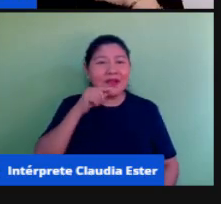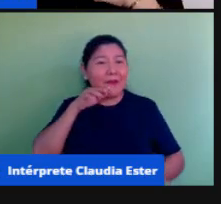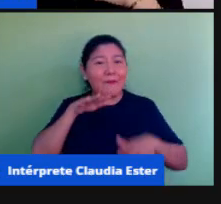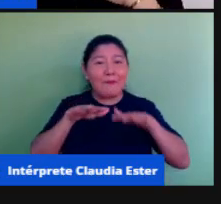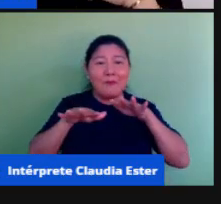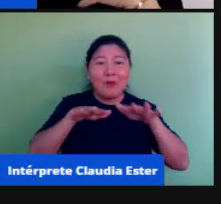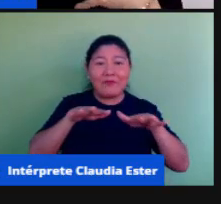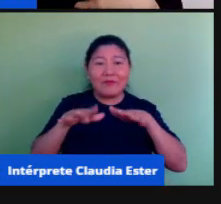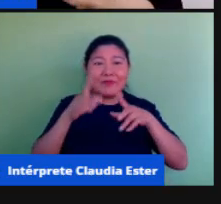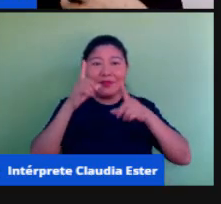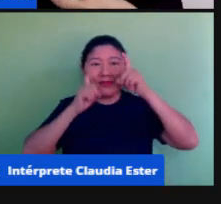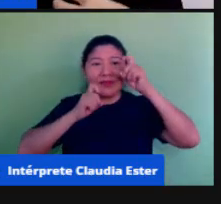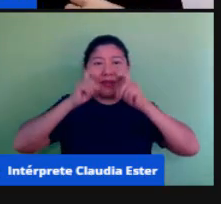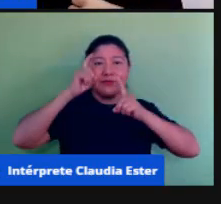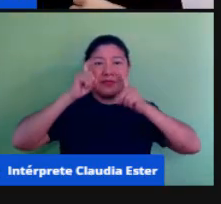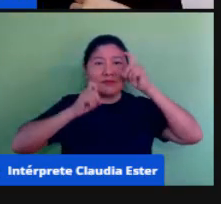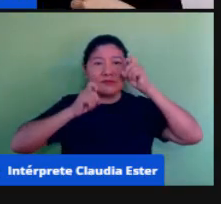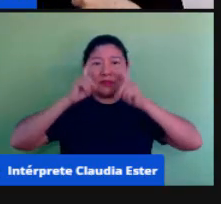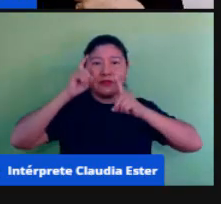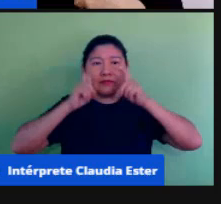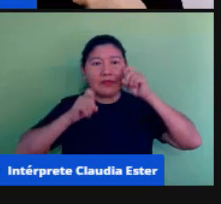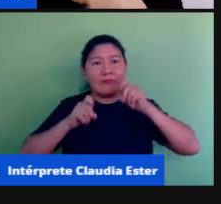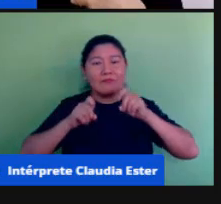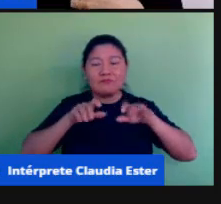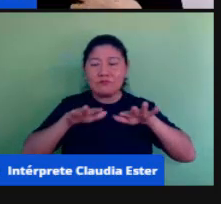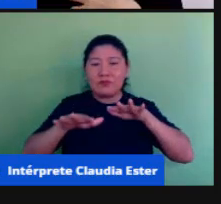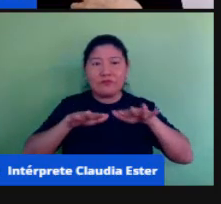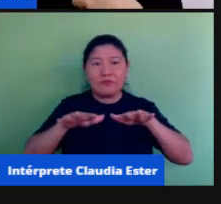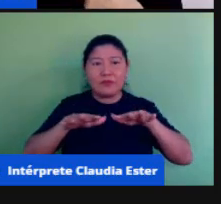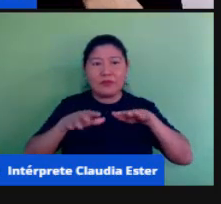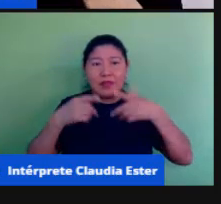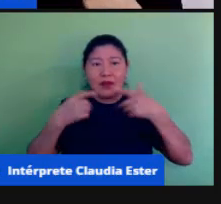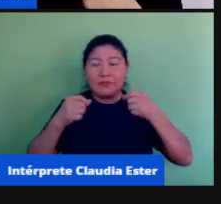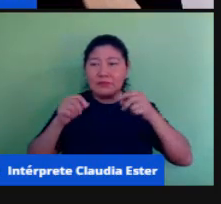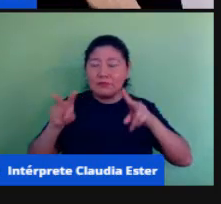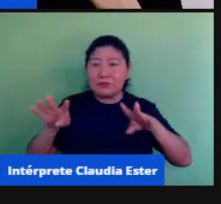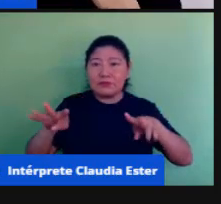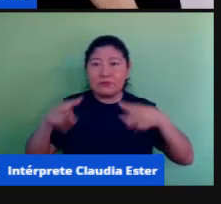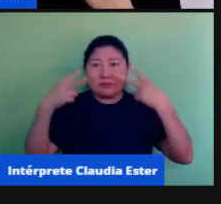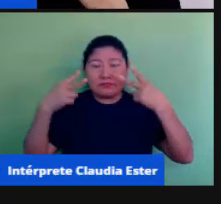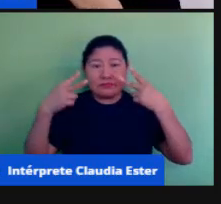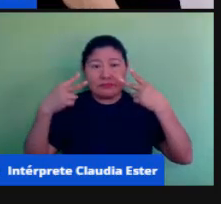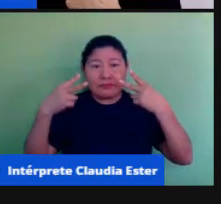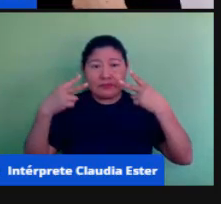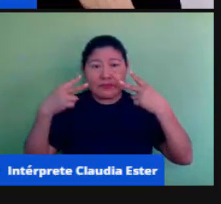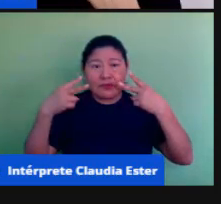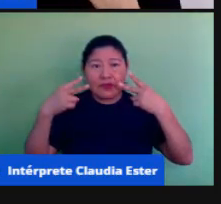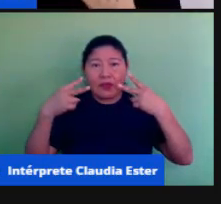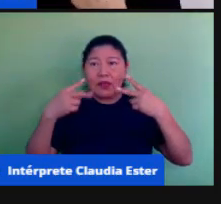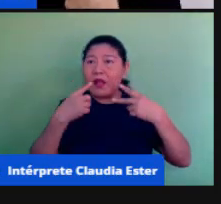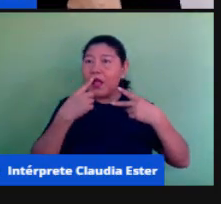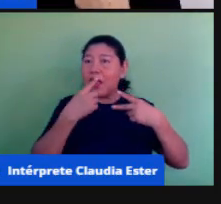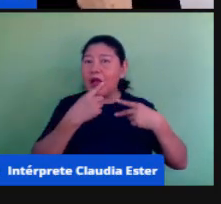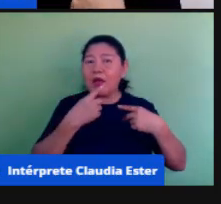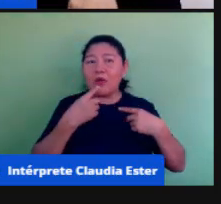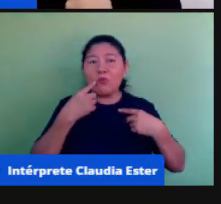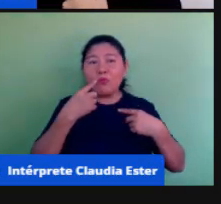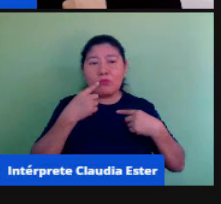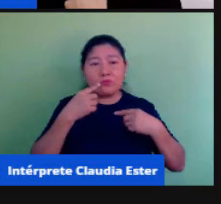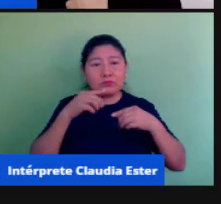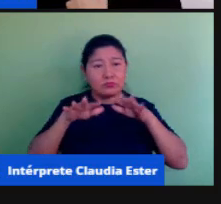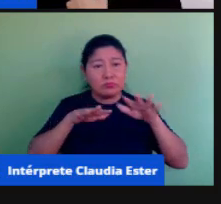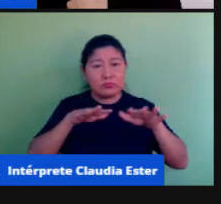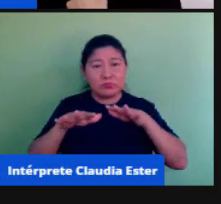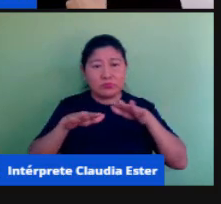estar atenta às minhas expressões, ela precisa estar atenta ao movimento, né, dos